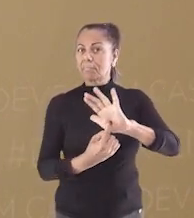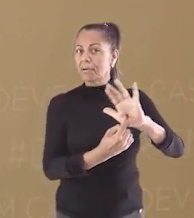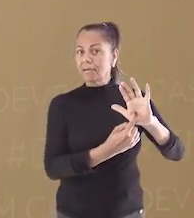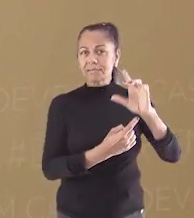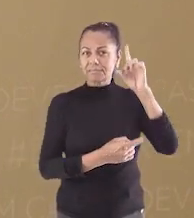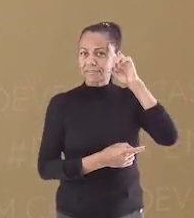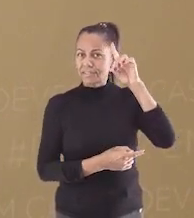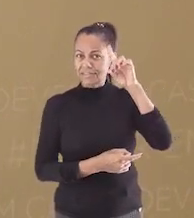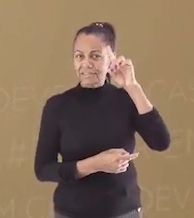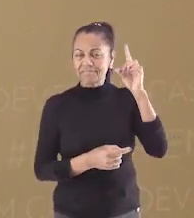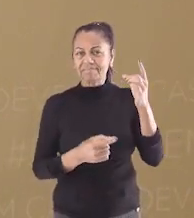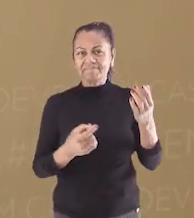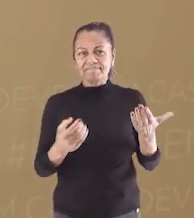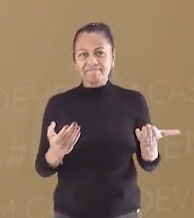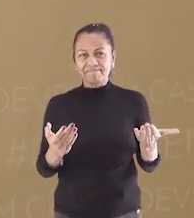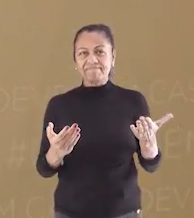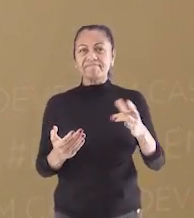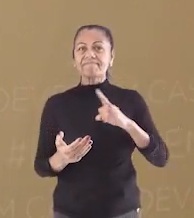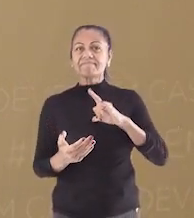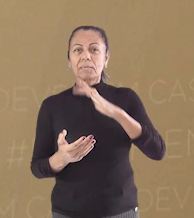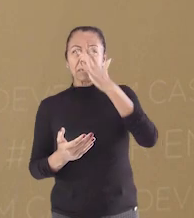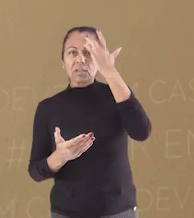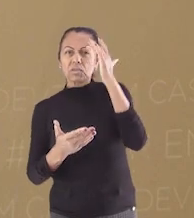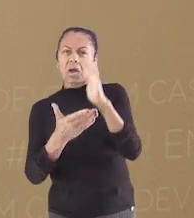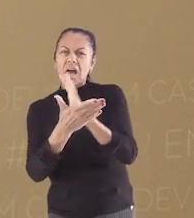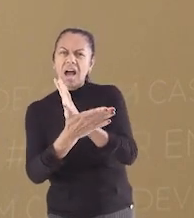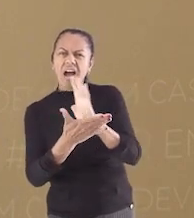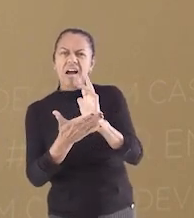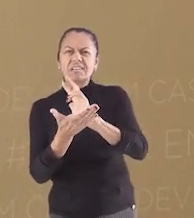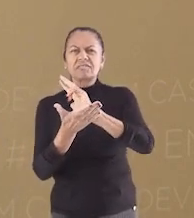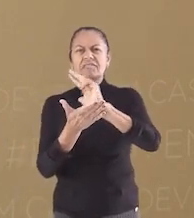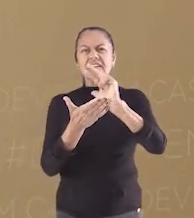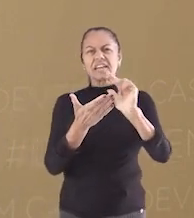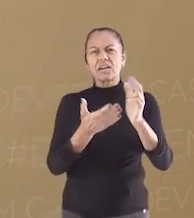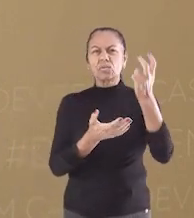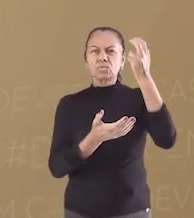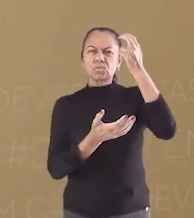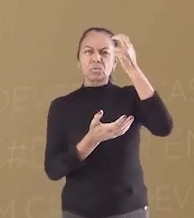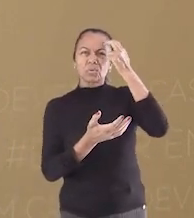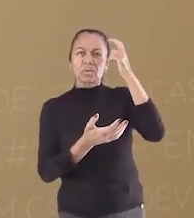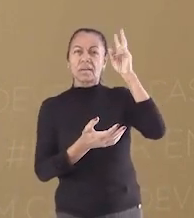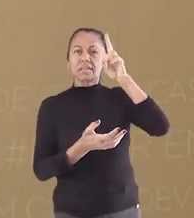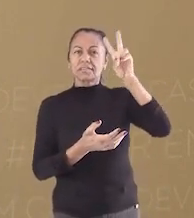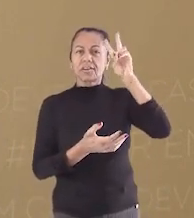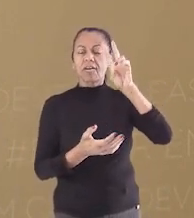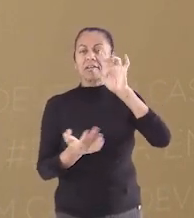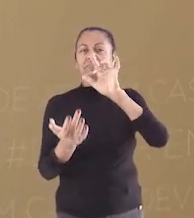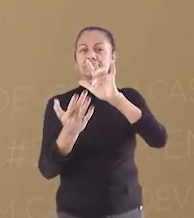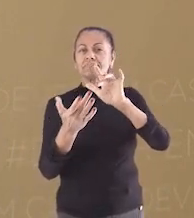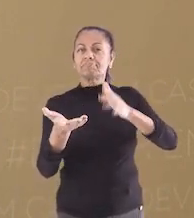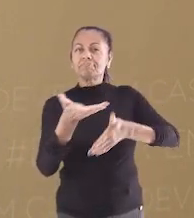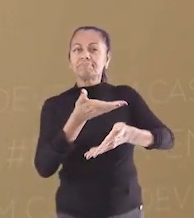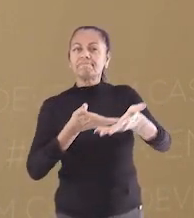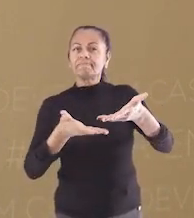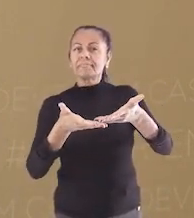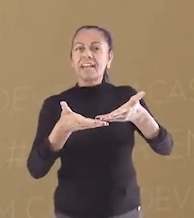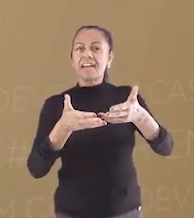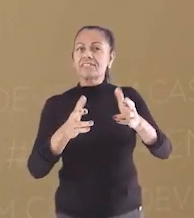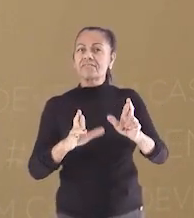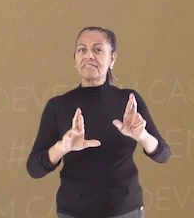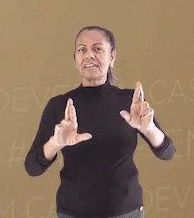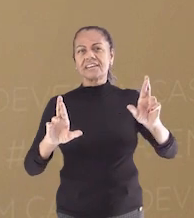dia a dia e leem o mundo. Pessoas diferentes, com culturas, histórias, meios de convívio